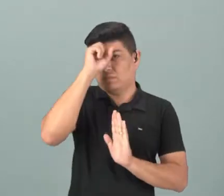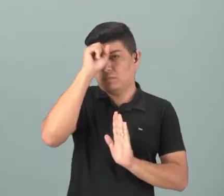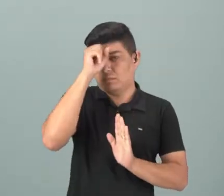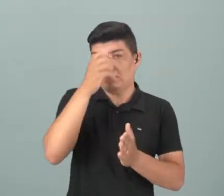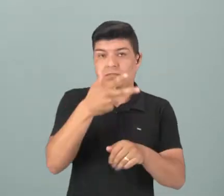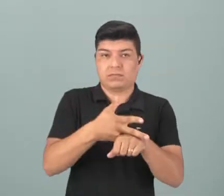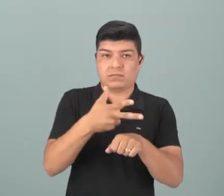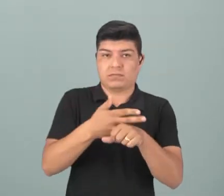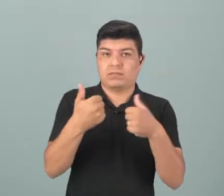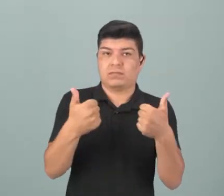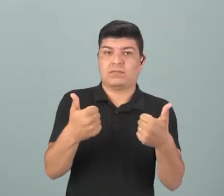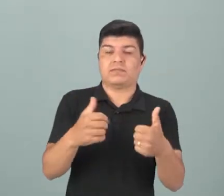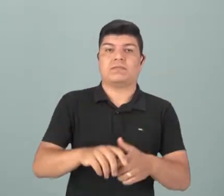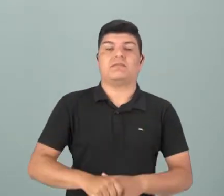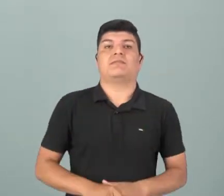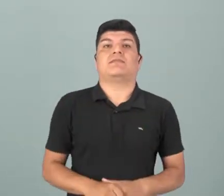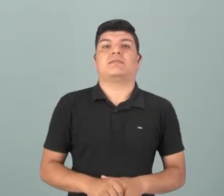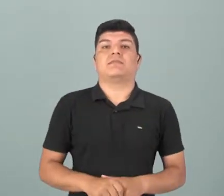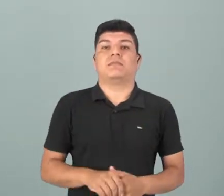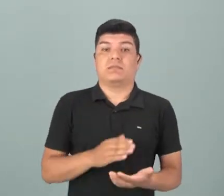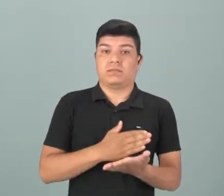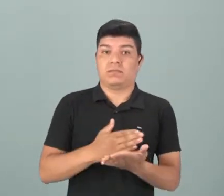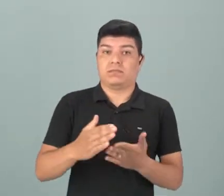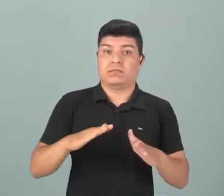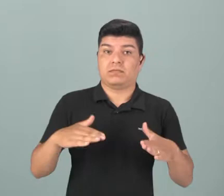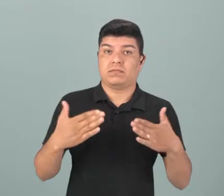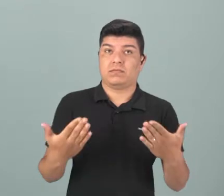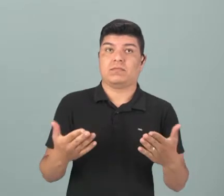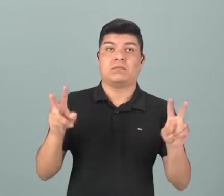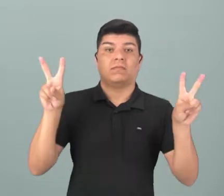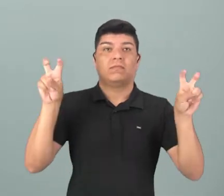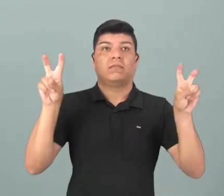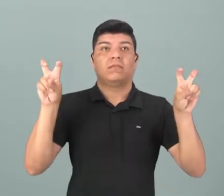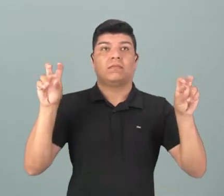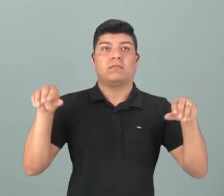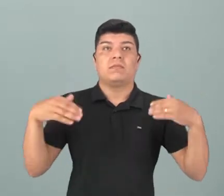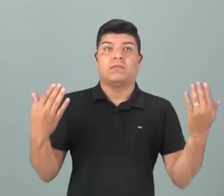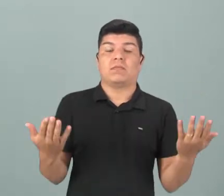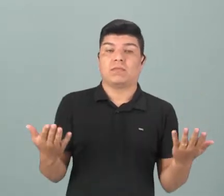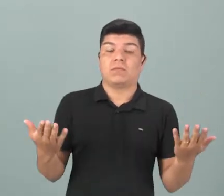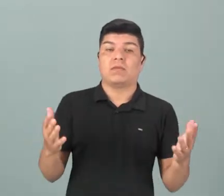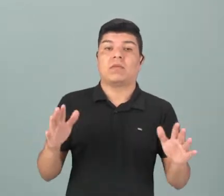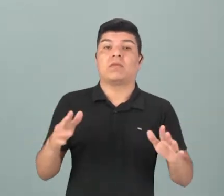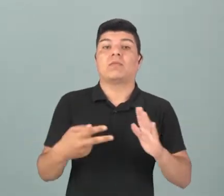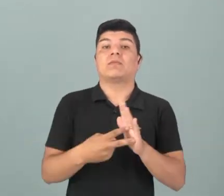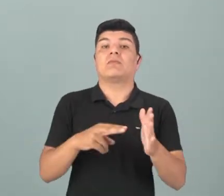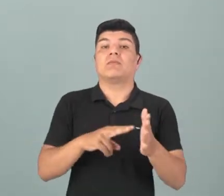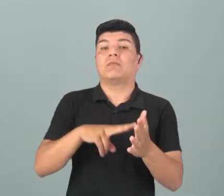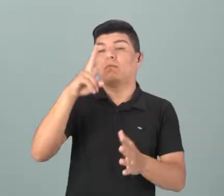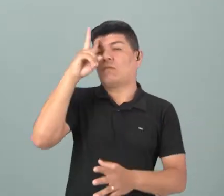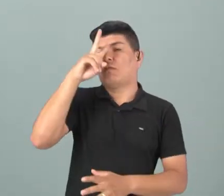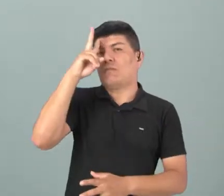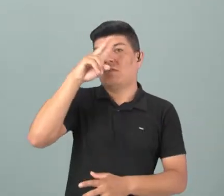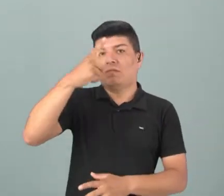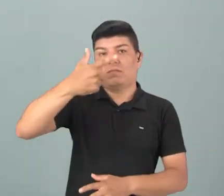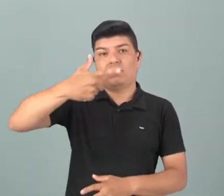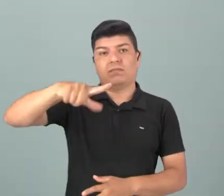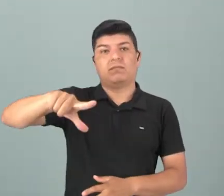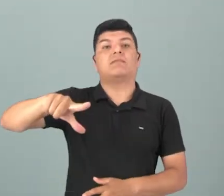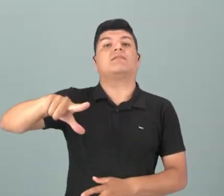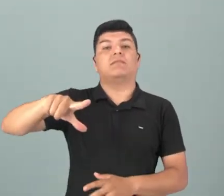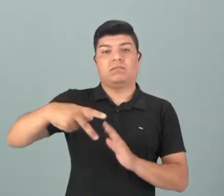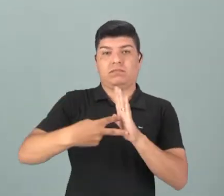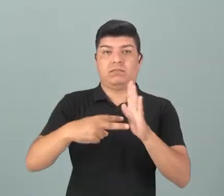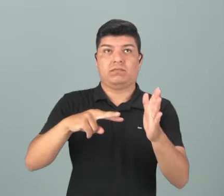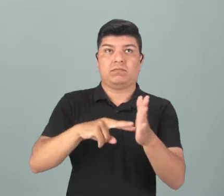aqui na nossa vídeo aula Ok e para iniciar vamos falar um pouquinho sobre o Simple Present vamos relembrar na verdade